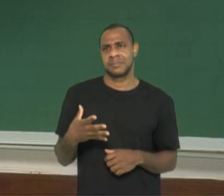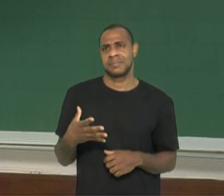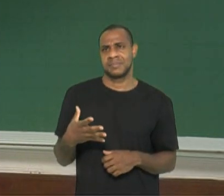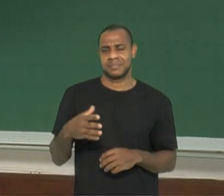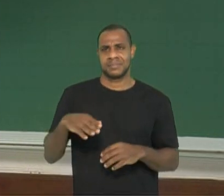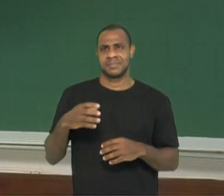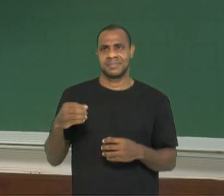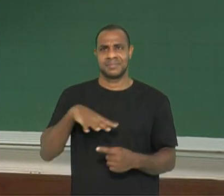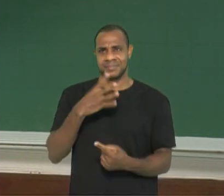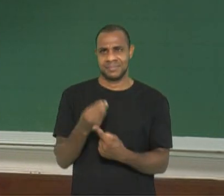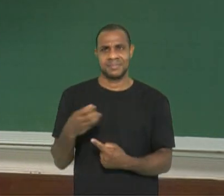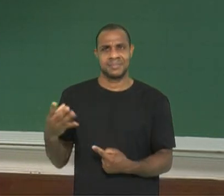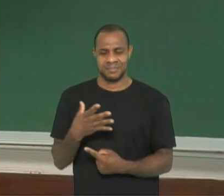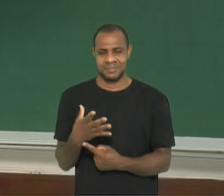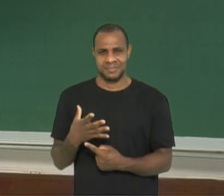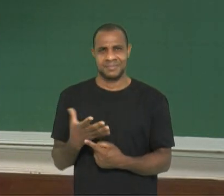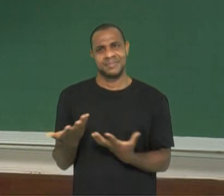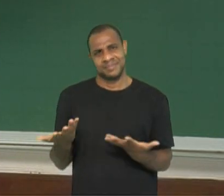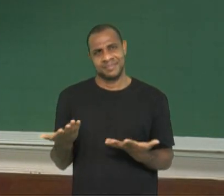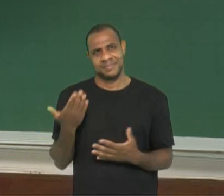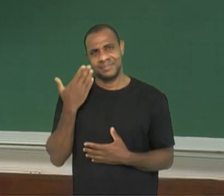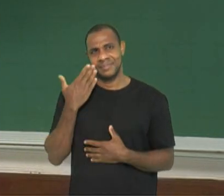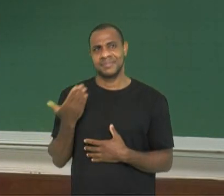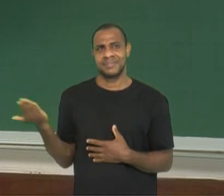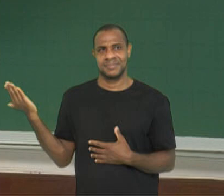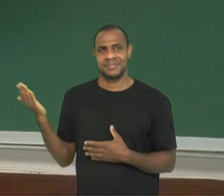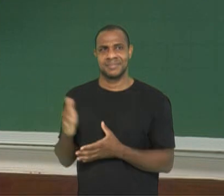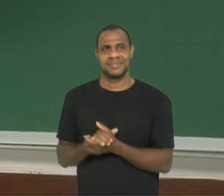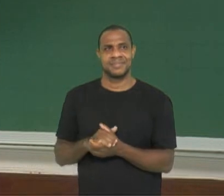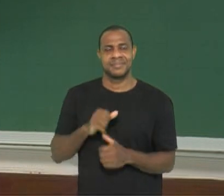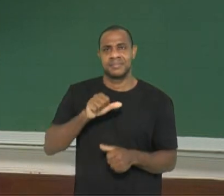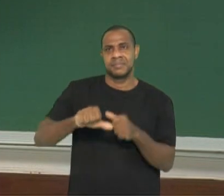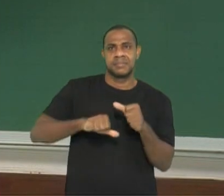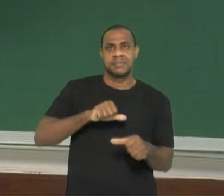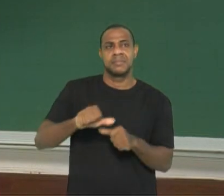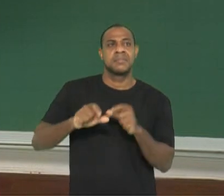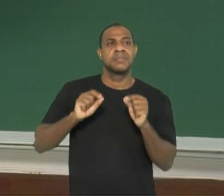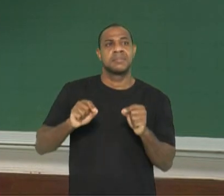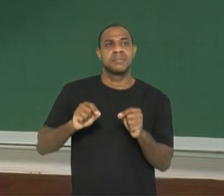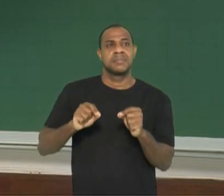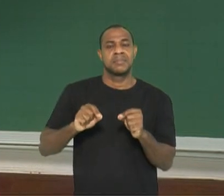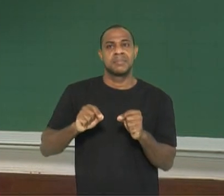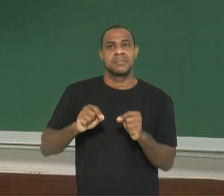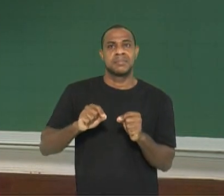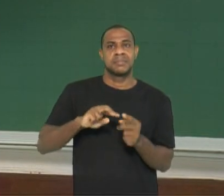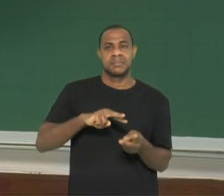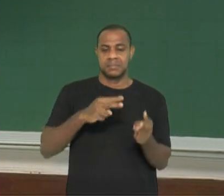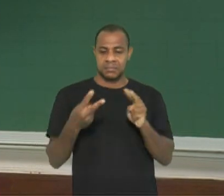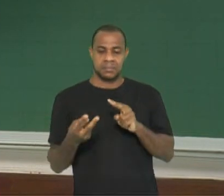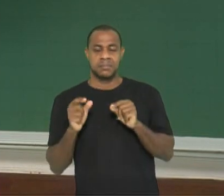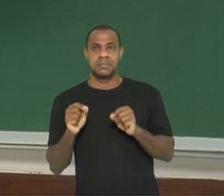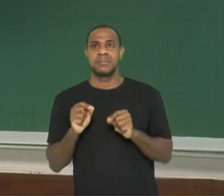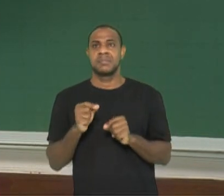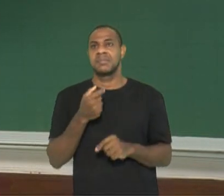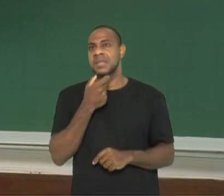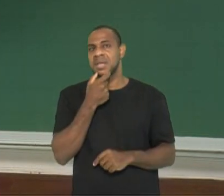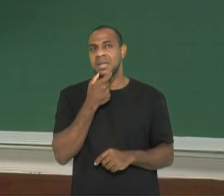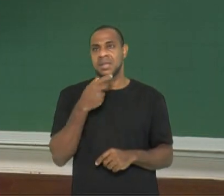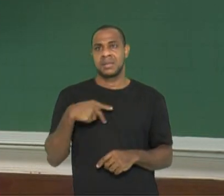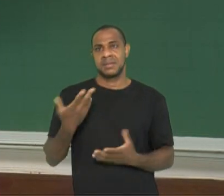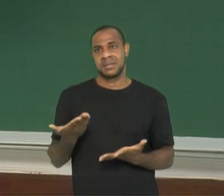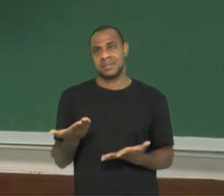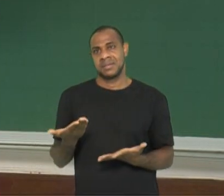na verdade é a transliteração do Iê, Iê, Iê em inglês e se tornou parte da nossa língua. Que nem você chega para um amigo e falou